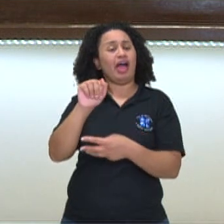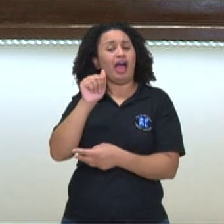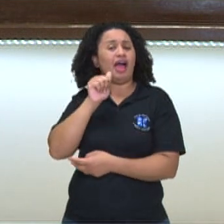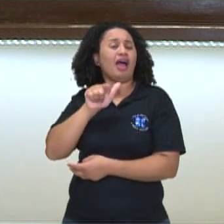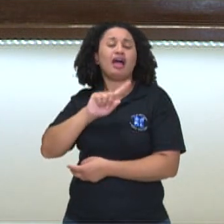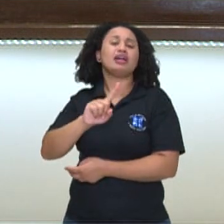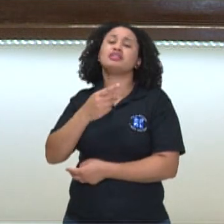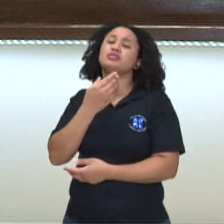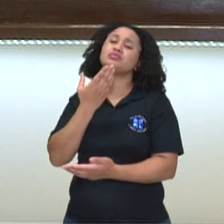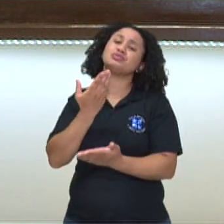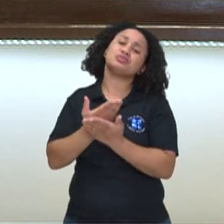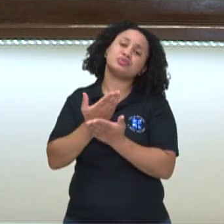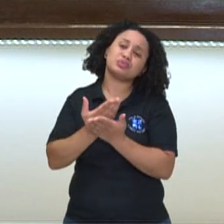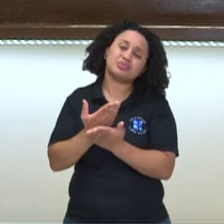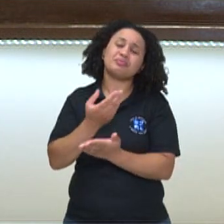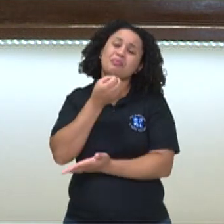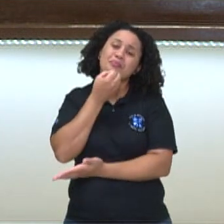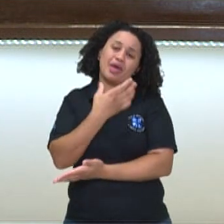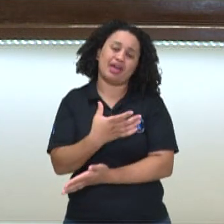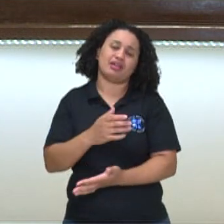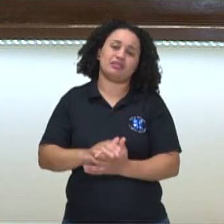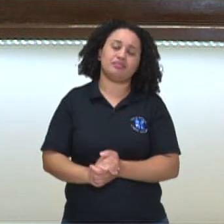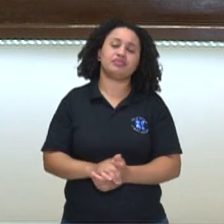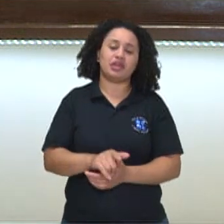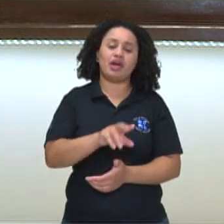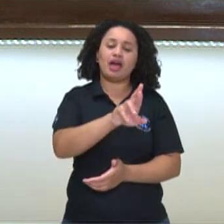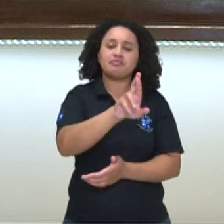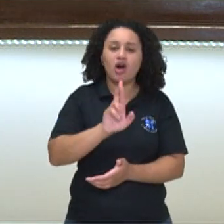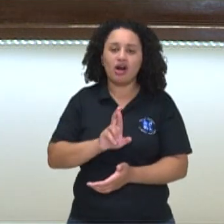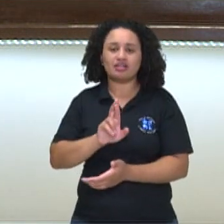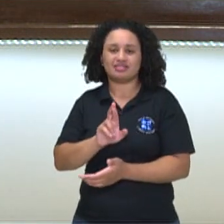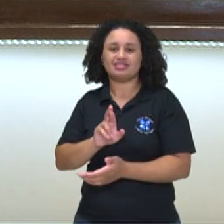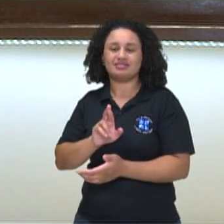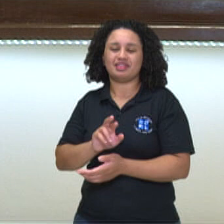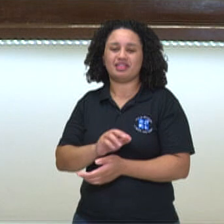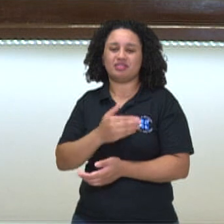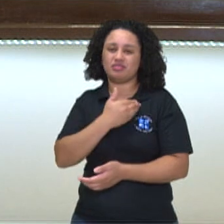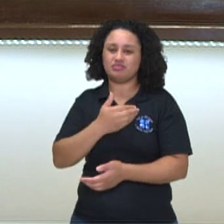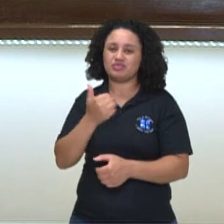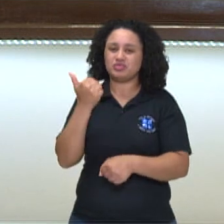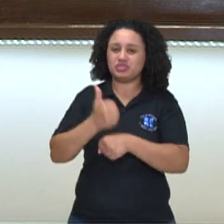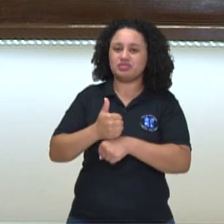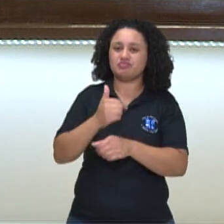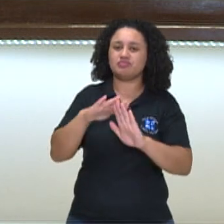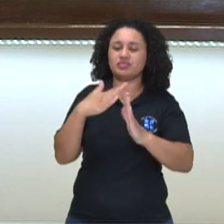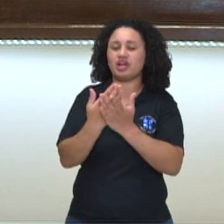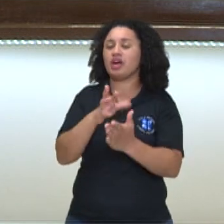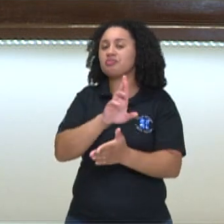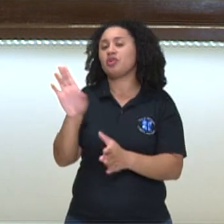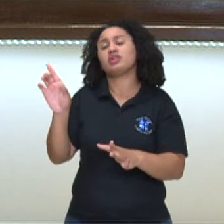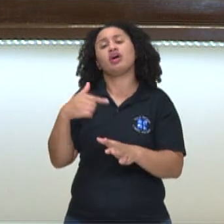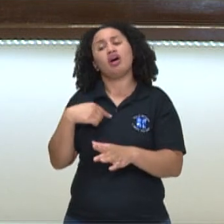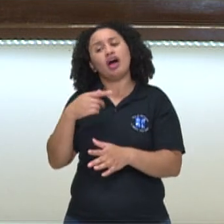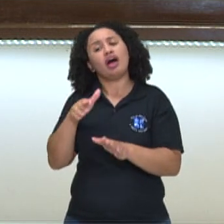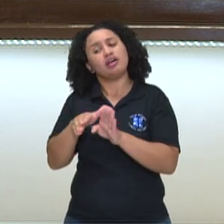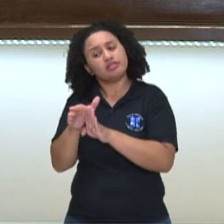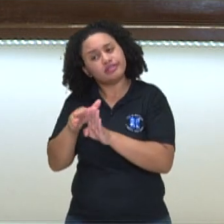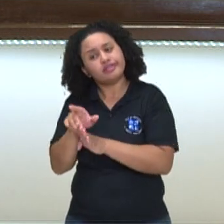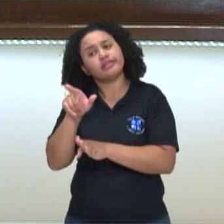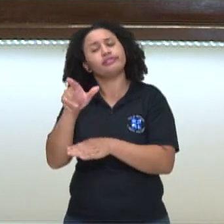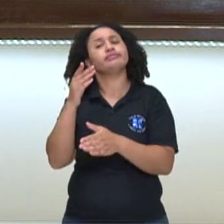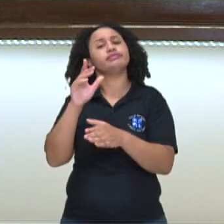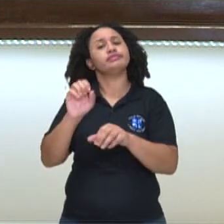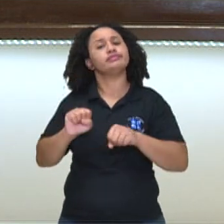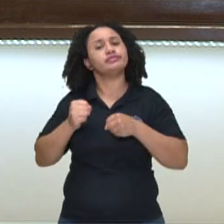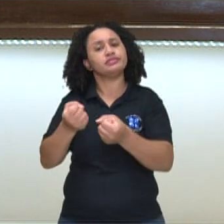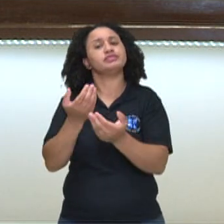diz que é para a mãe prestar um pouquinho de atenção, deixar que ela evite que tente e realmente seja um estudo mais